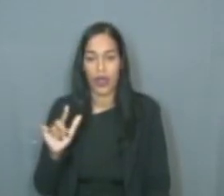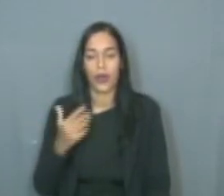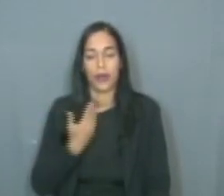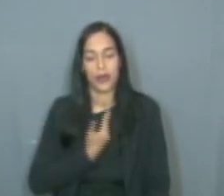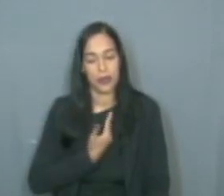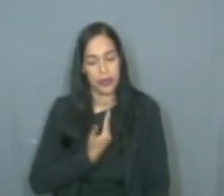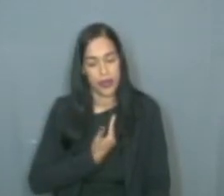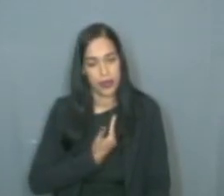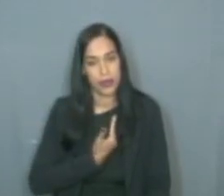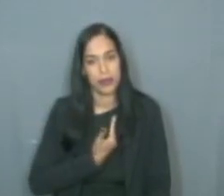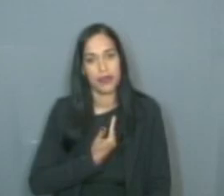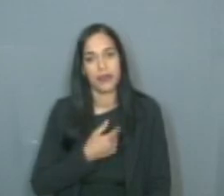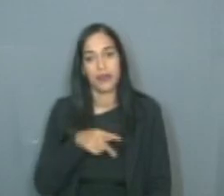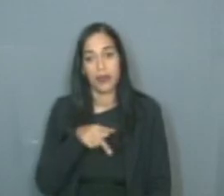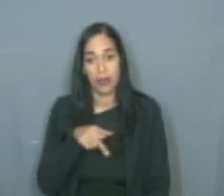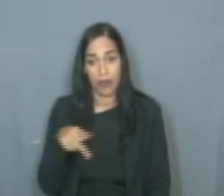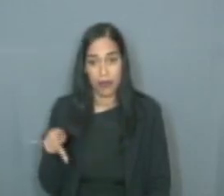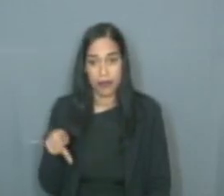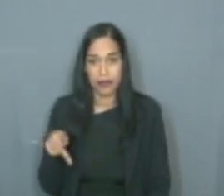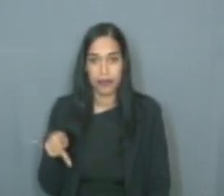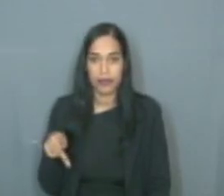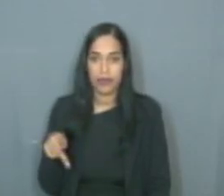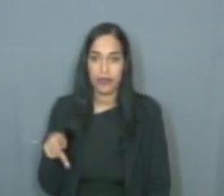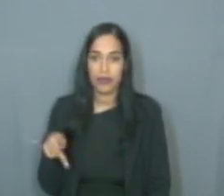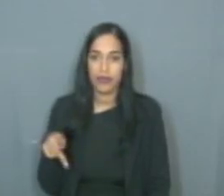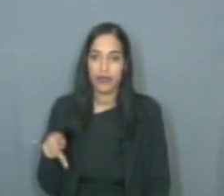amado presidente.